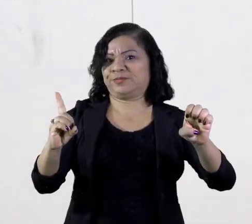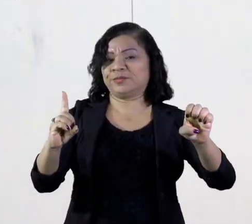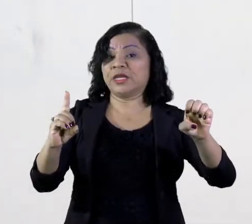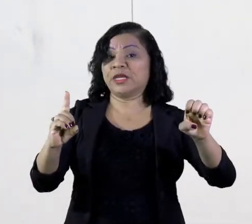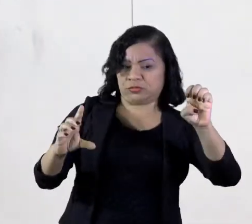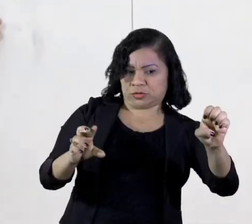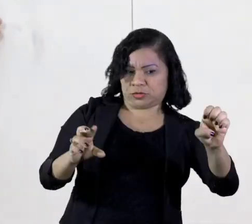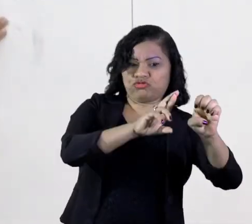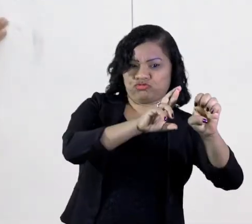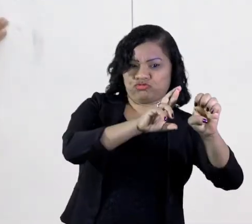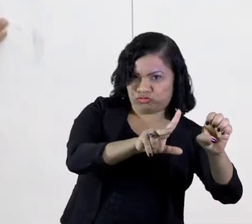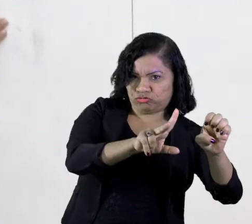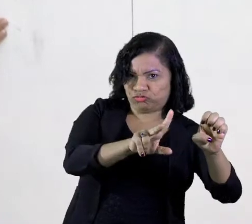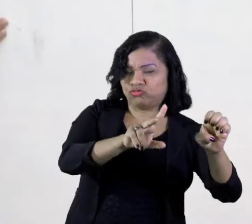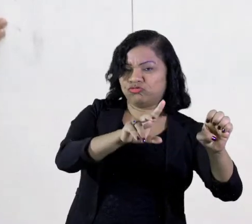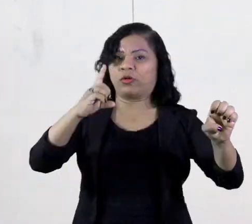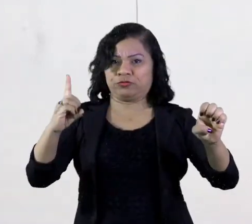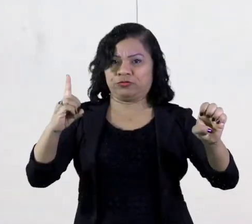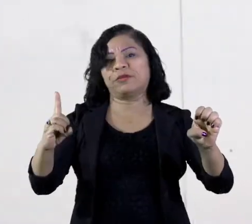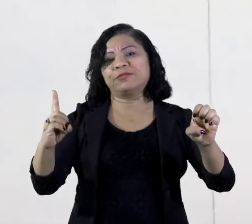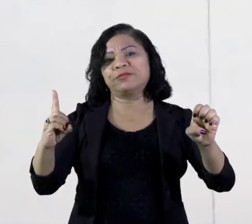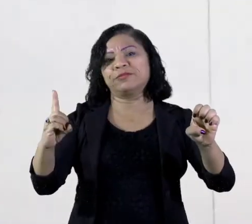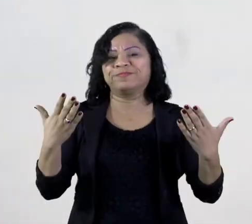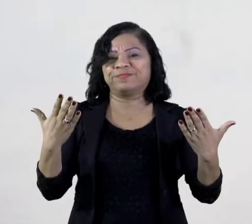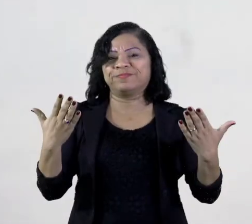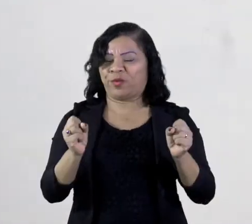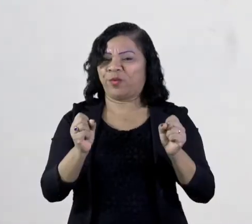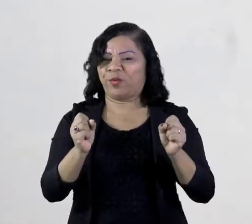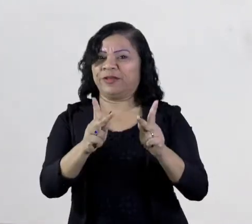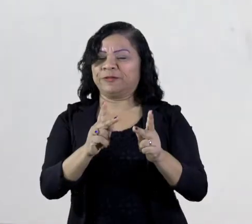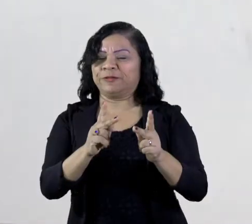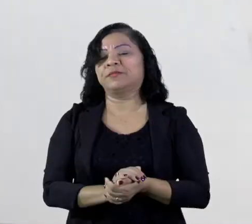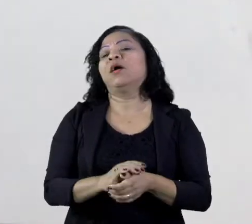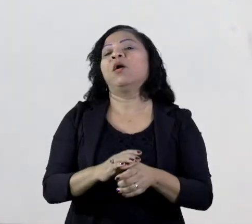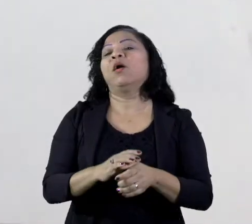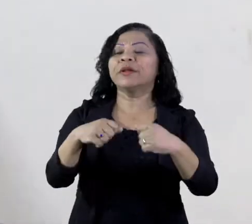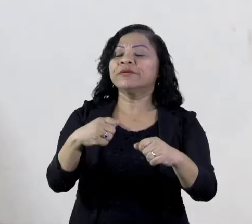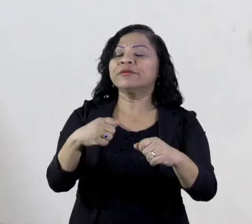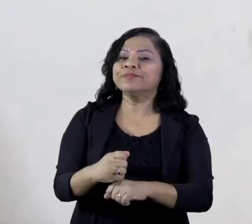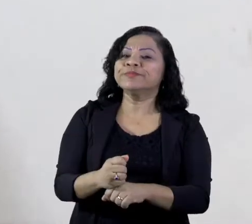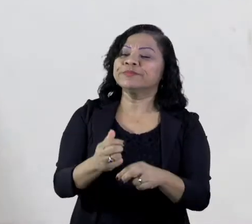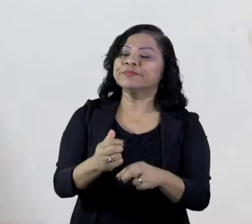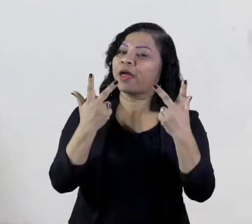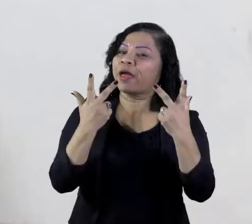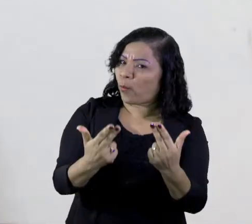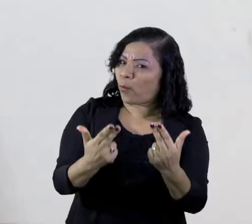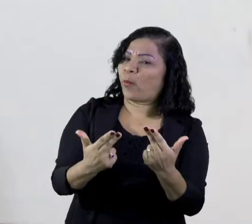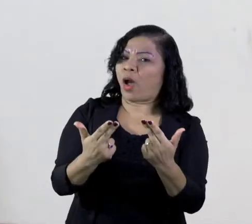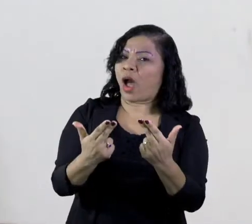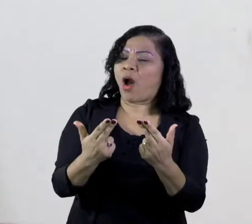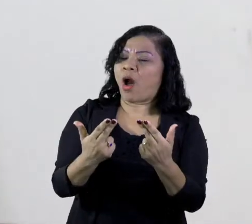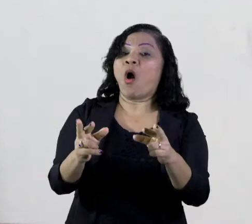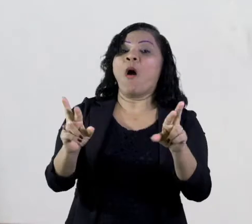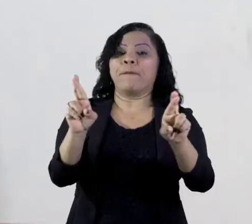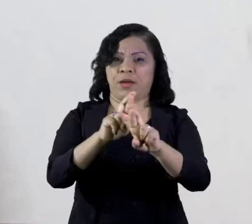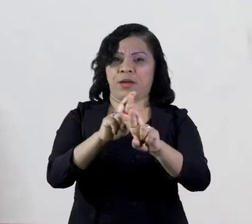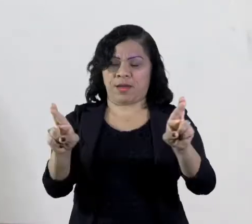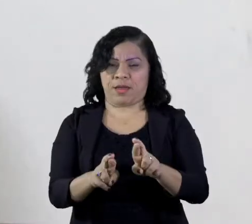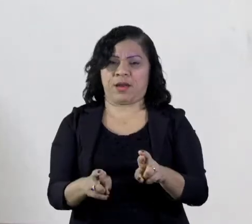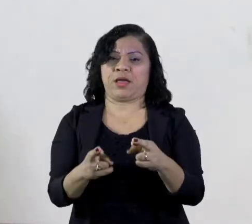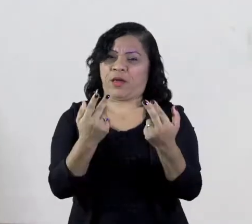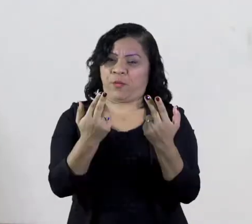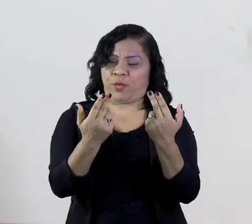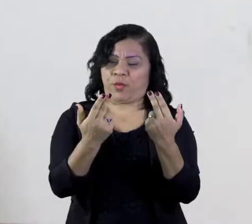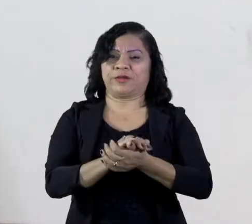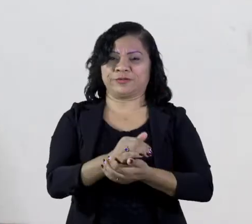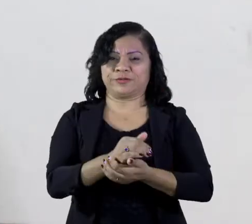esquerdo, é diferente do lado direito. Beleza? Então, elas precisam ser iguais para que a relação seja de igualdade.